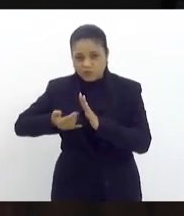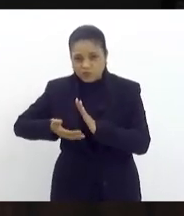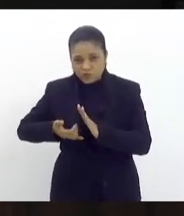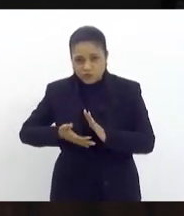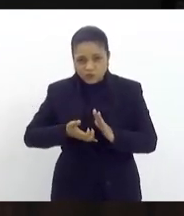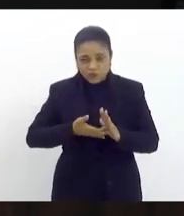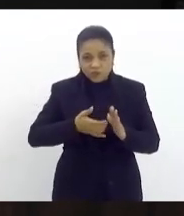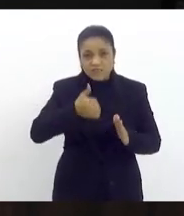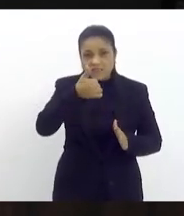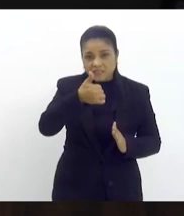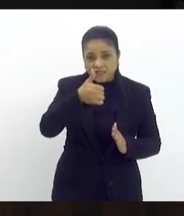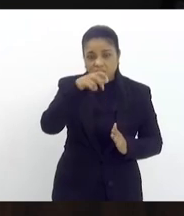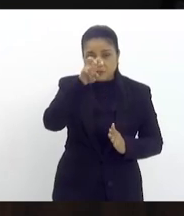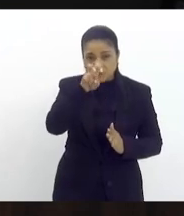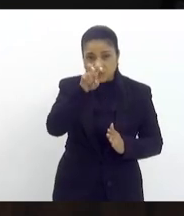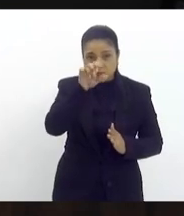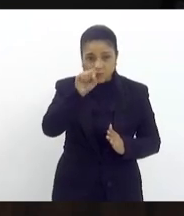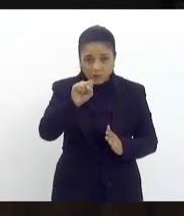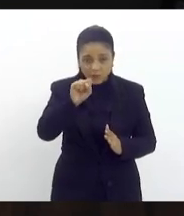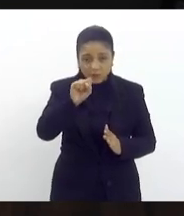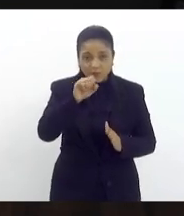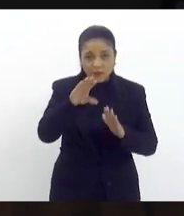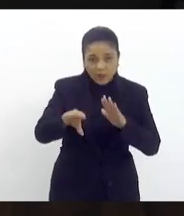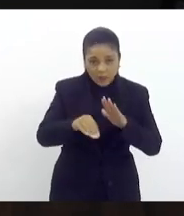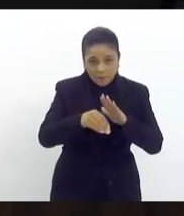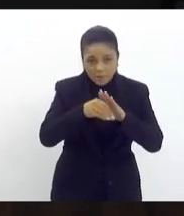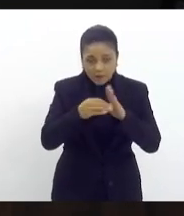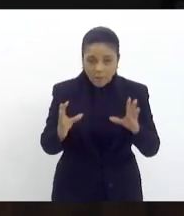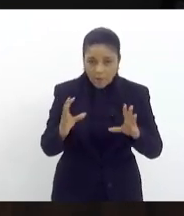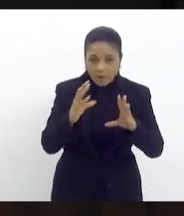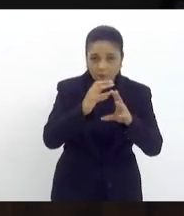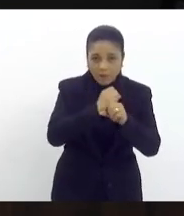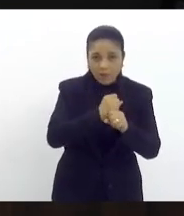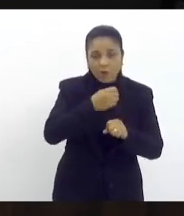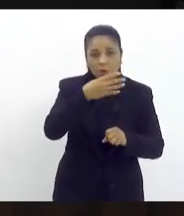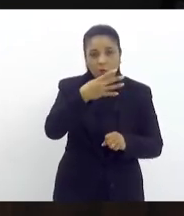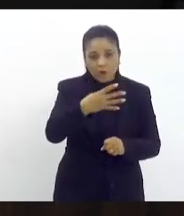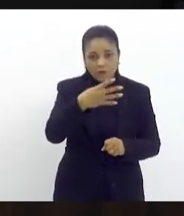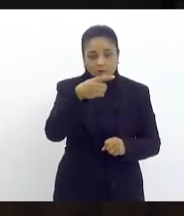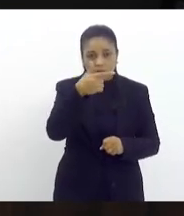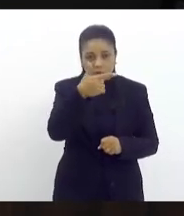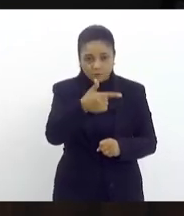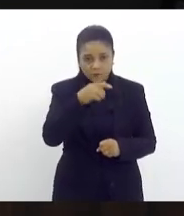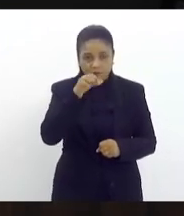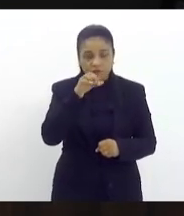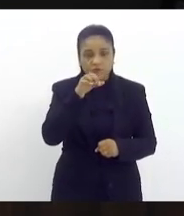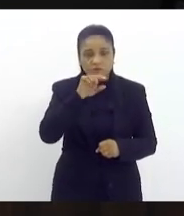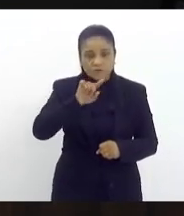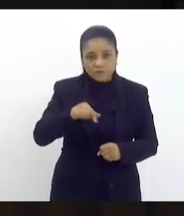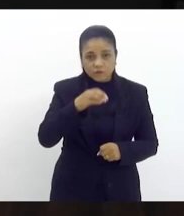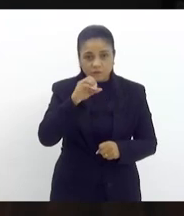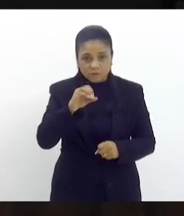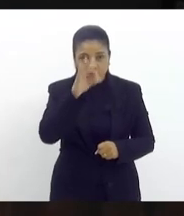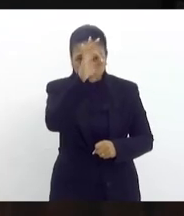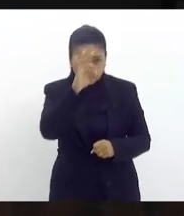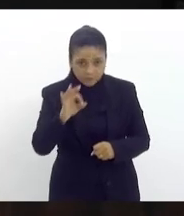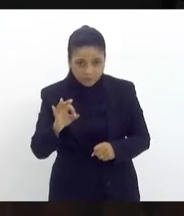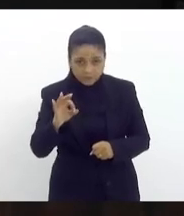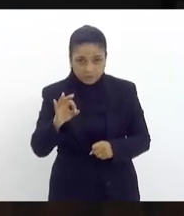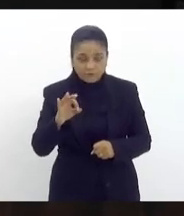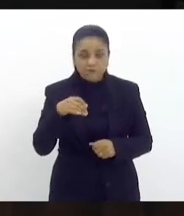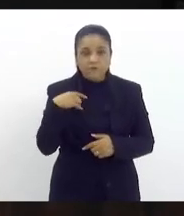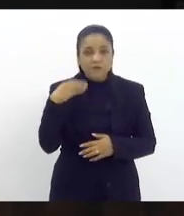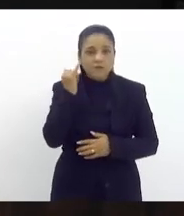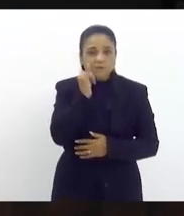158 emendas, perfazendo um total de 42,02%. Relator, nosso